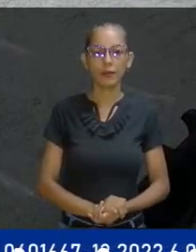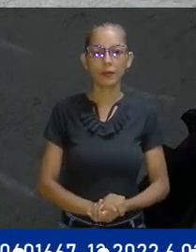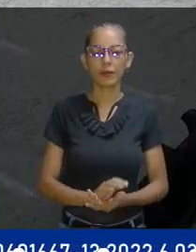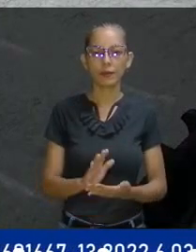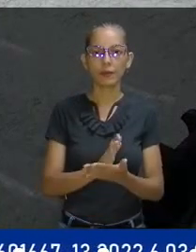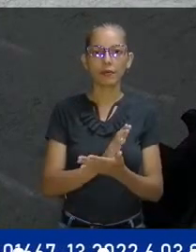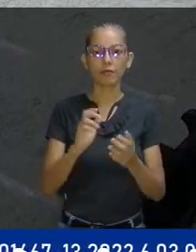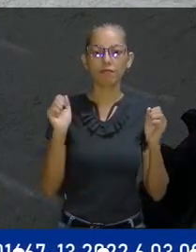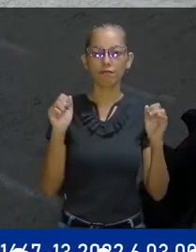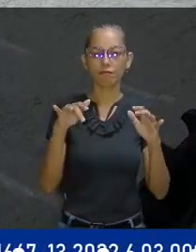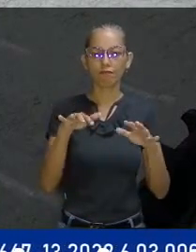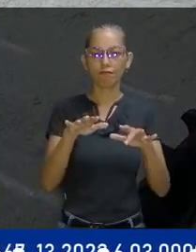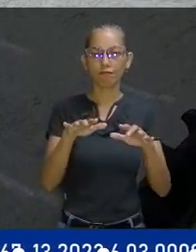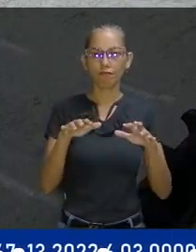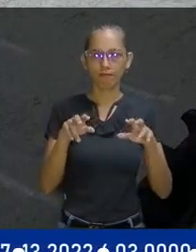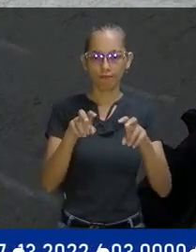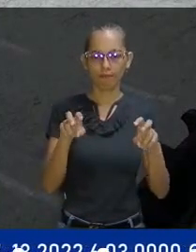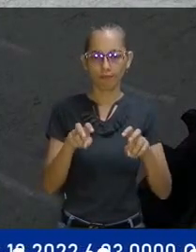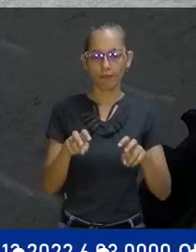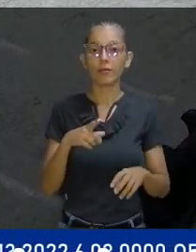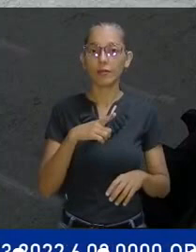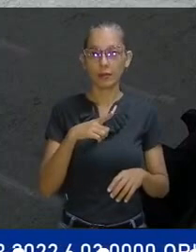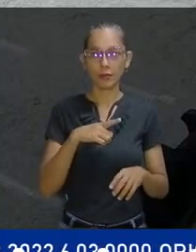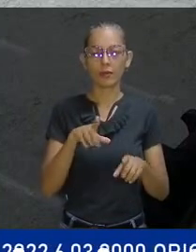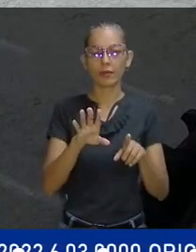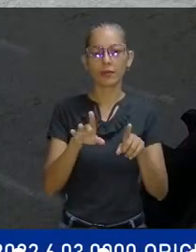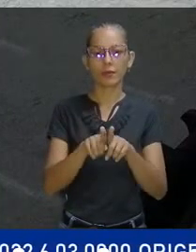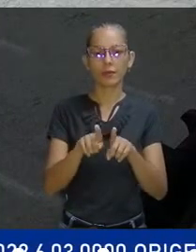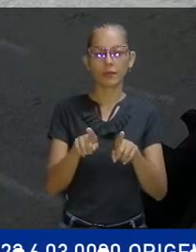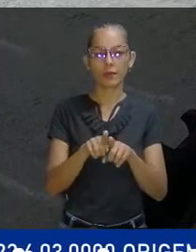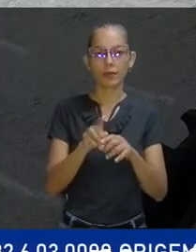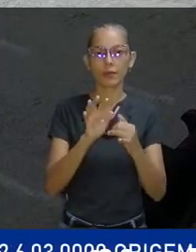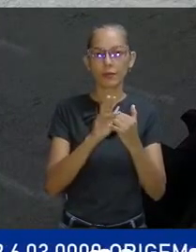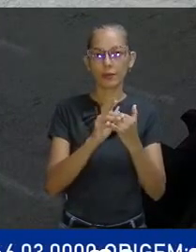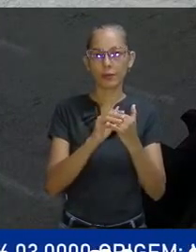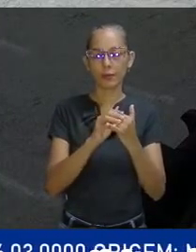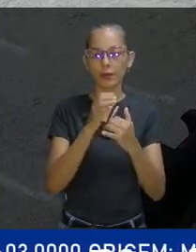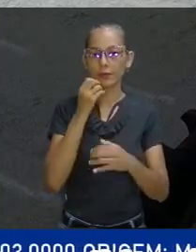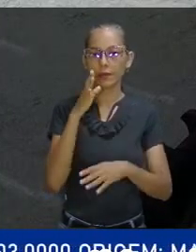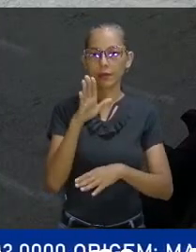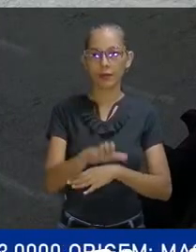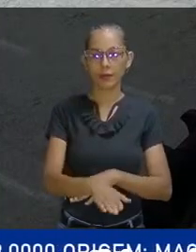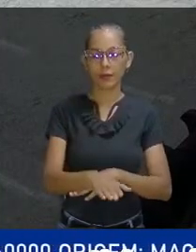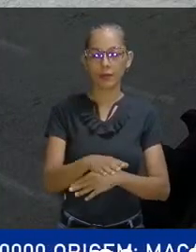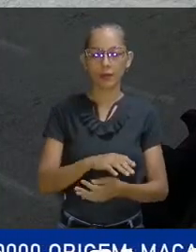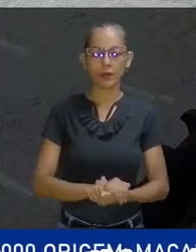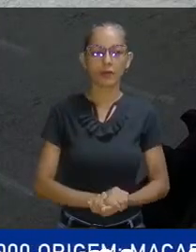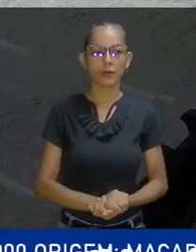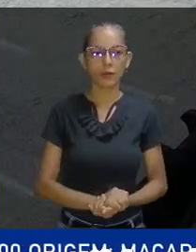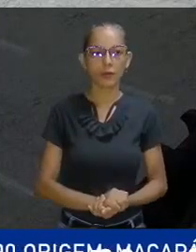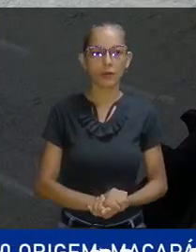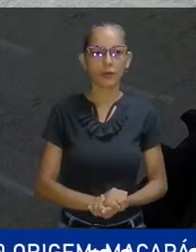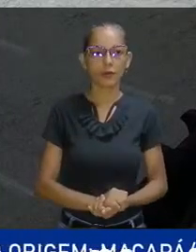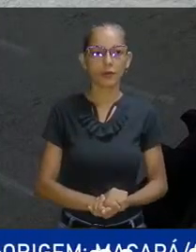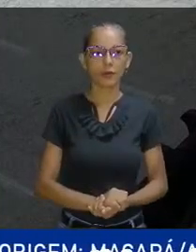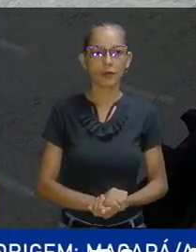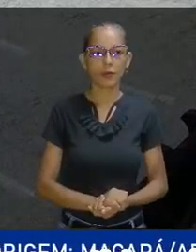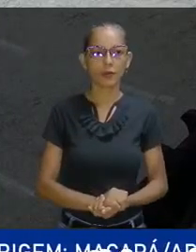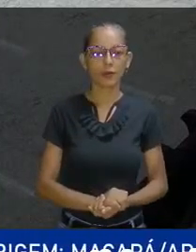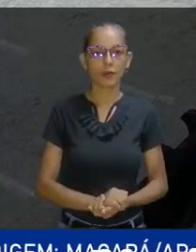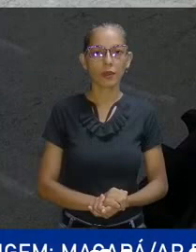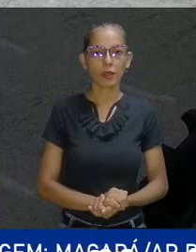Regional Eleitoral e também que nos acompanham pelas redes sociais. Presidente, eu já lhe comuniquei, e a equipe